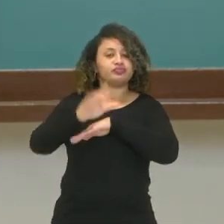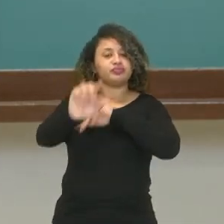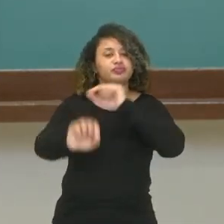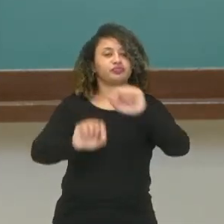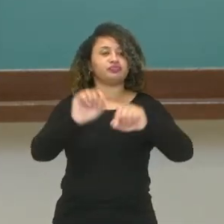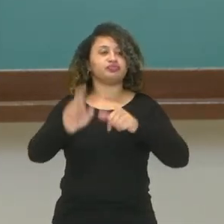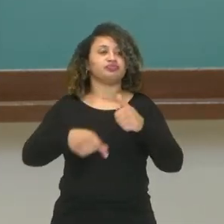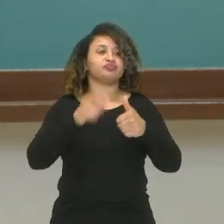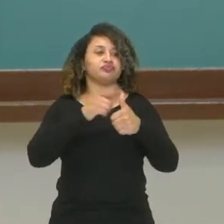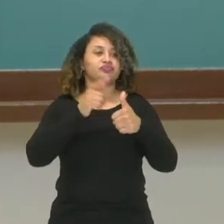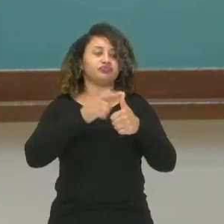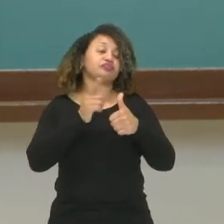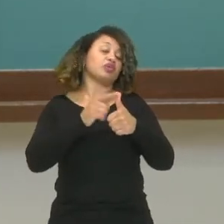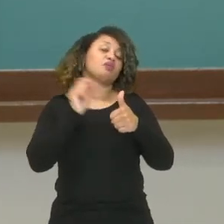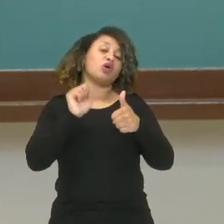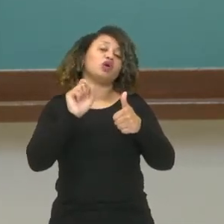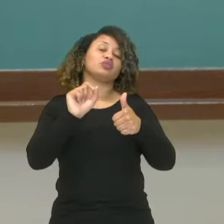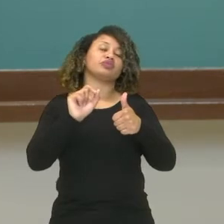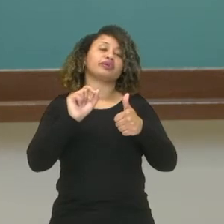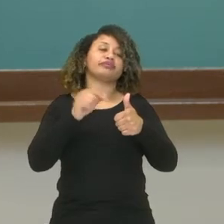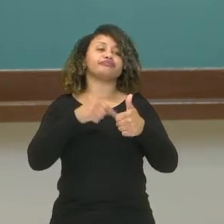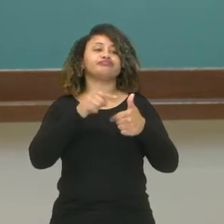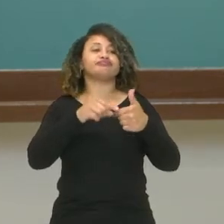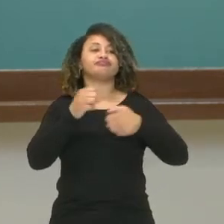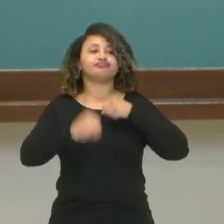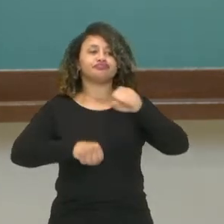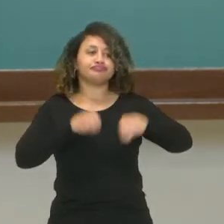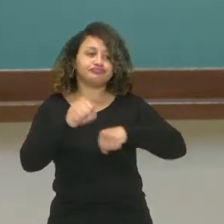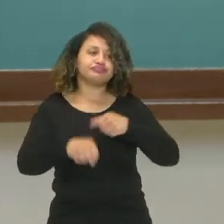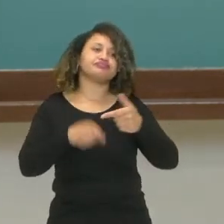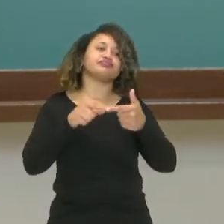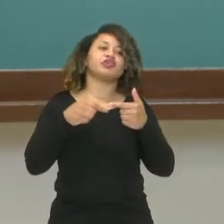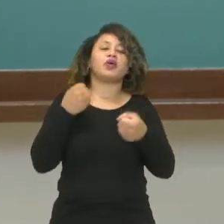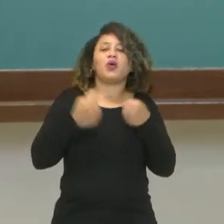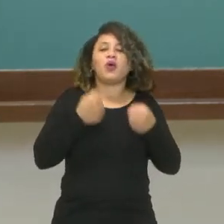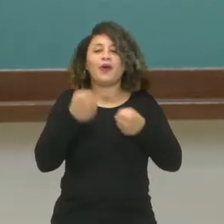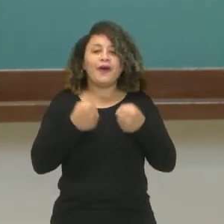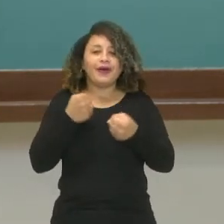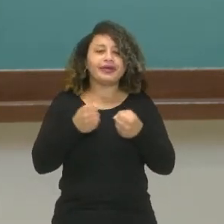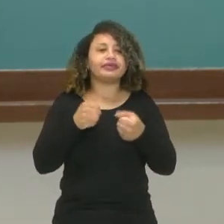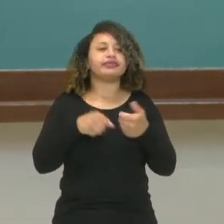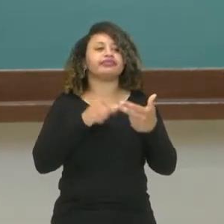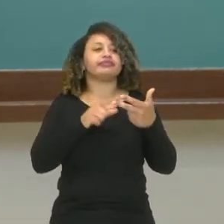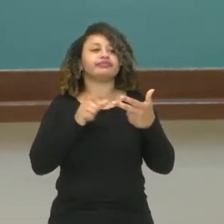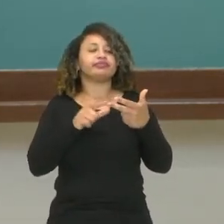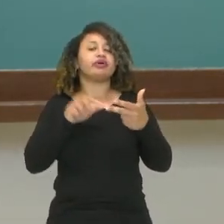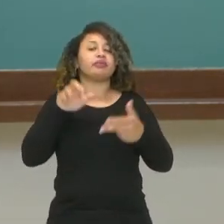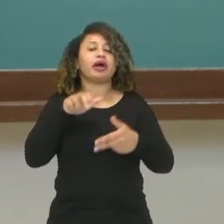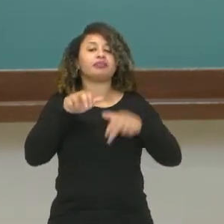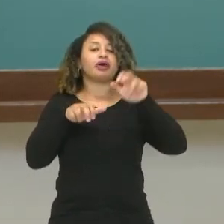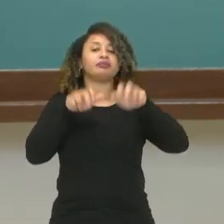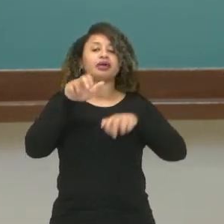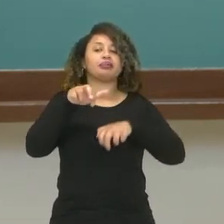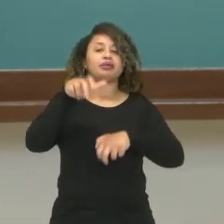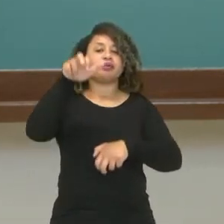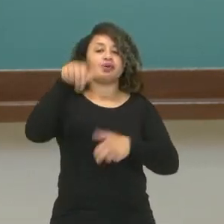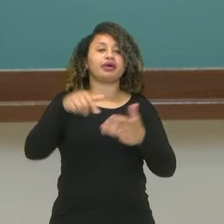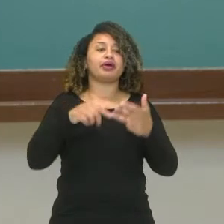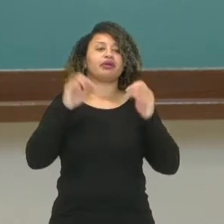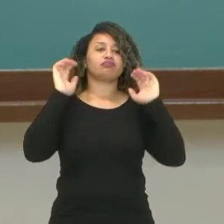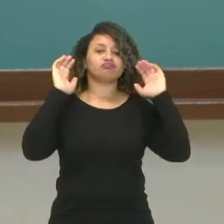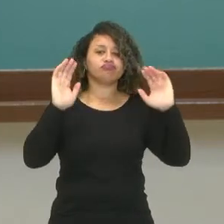vamos lá. O que eu posso utilizar? Eu posso utilizar a bicicleta, eu posso utilizar a corrida, a escada, o